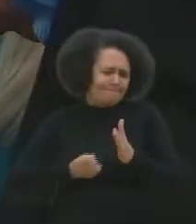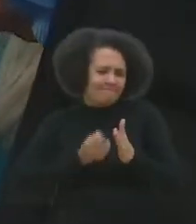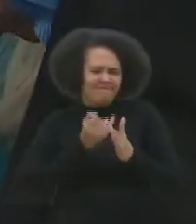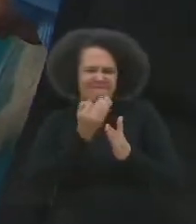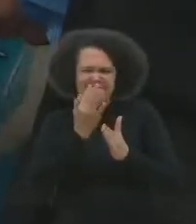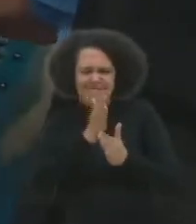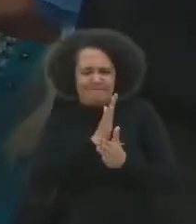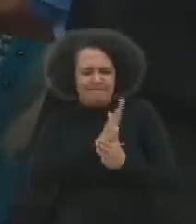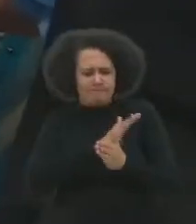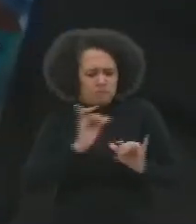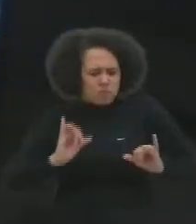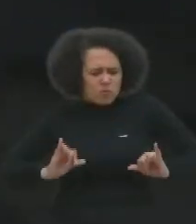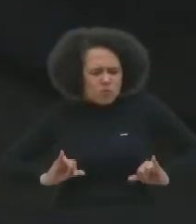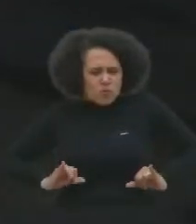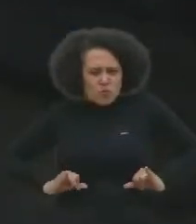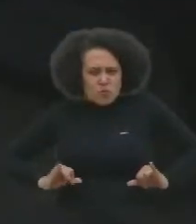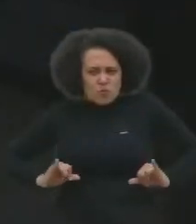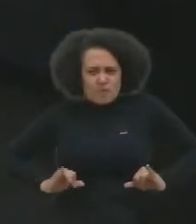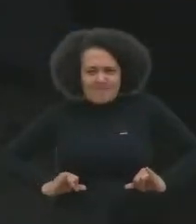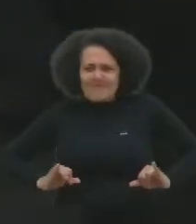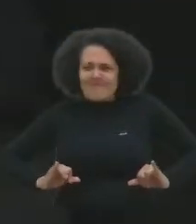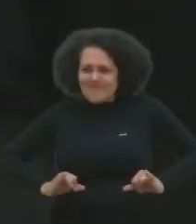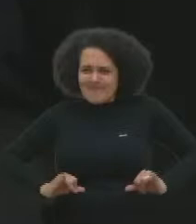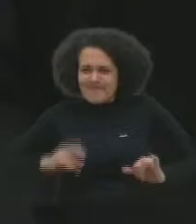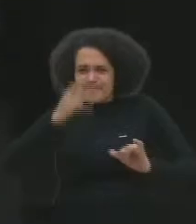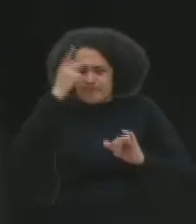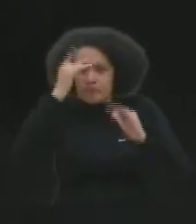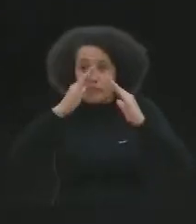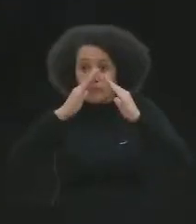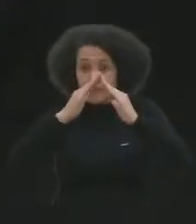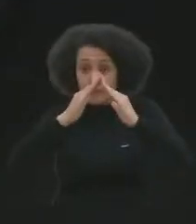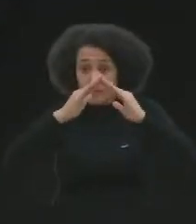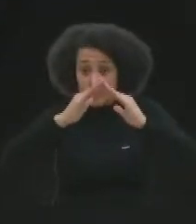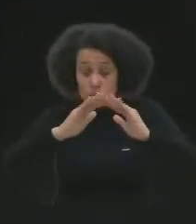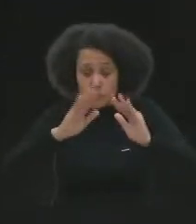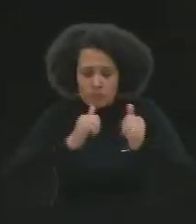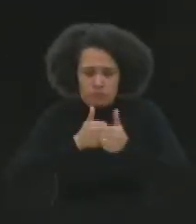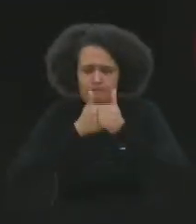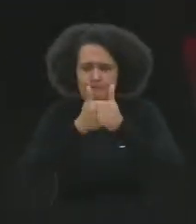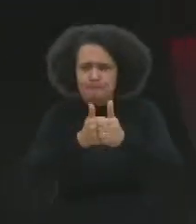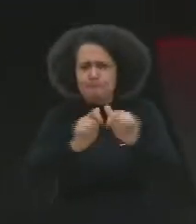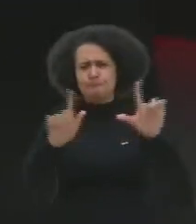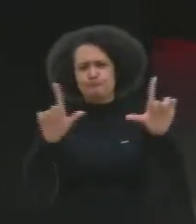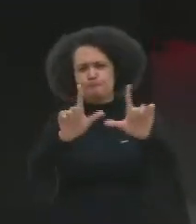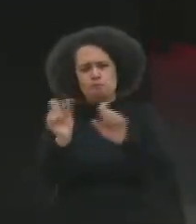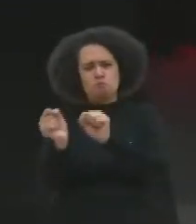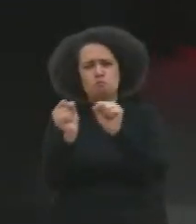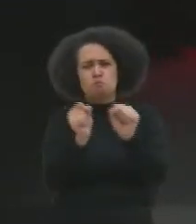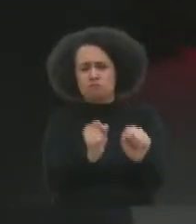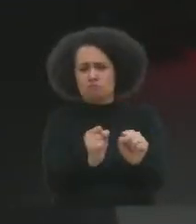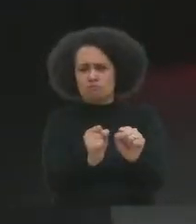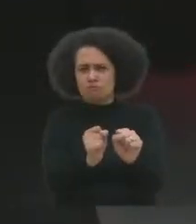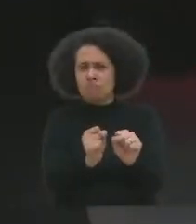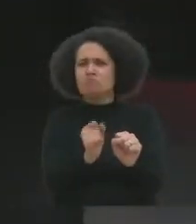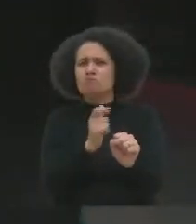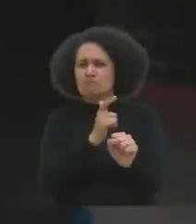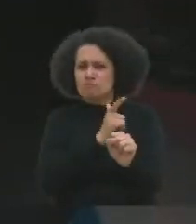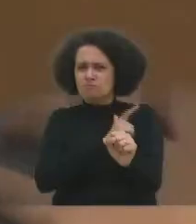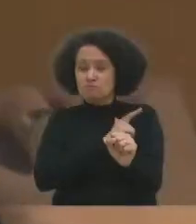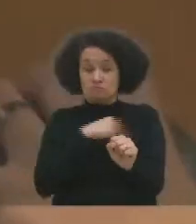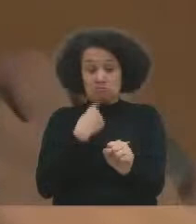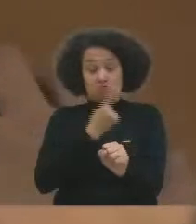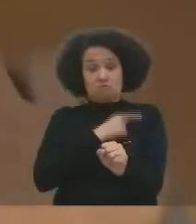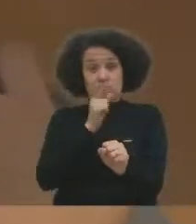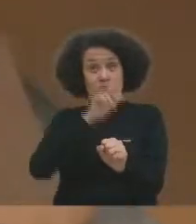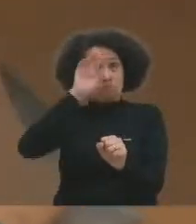momento sofrem, pessoas que estão em casa nos acompanhando, que esta palavra de poder e de autoridade, que não é nossa, é do Senhor,